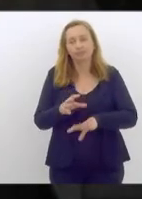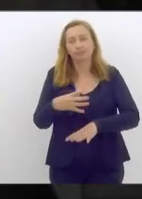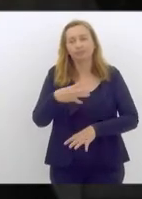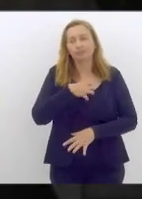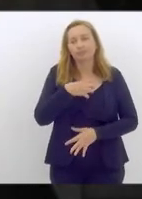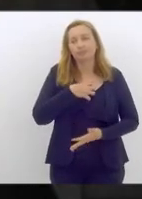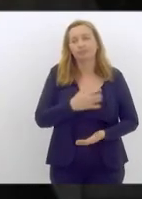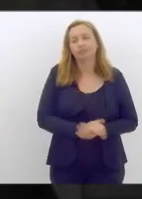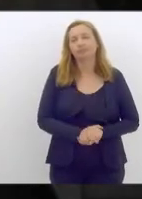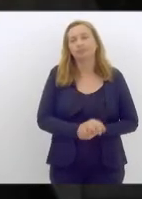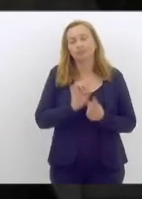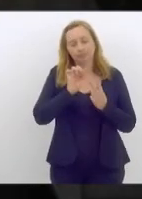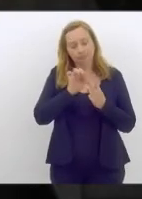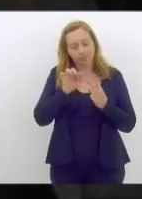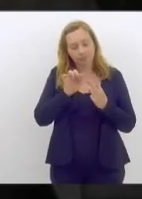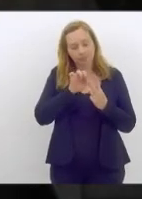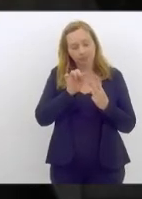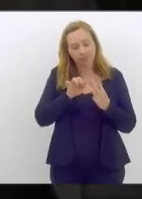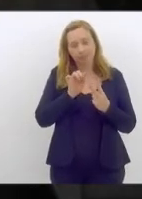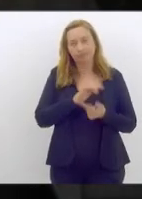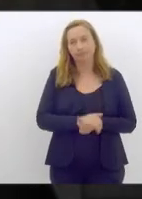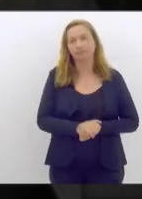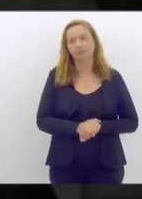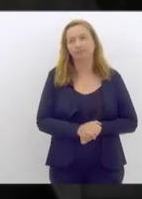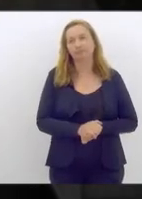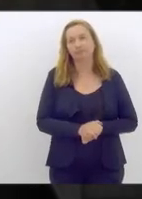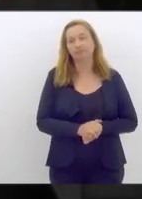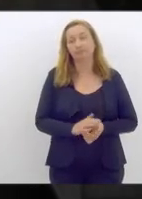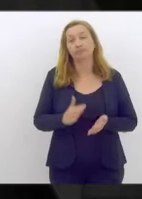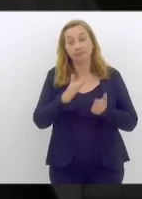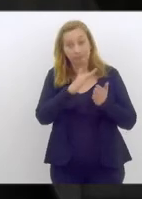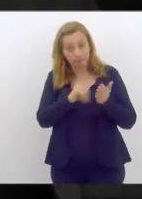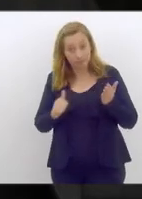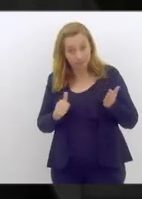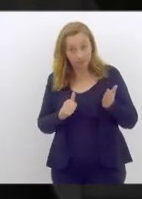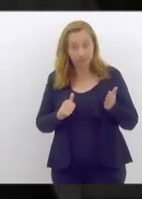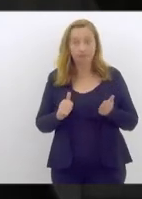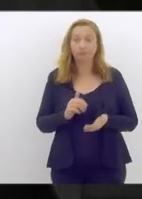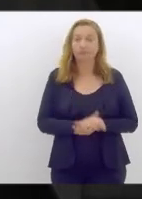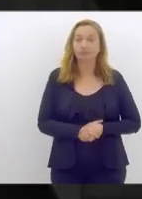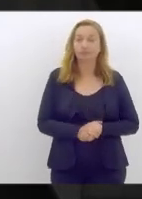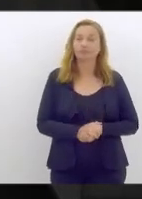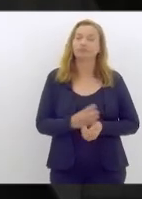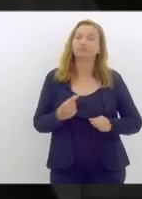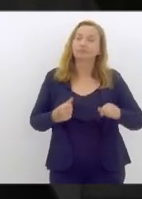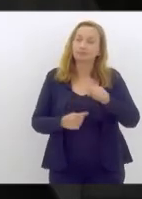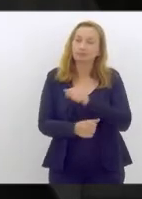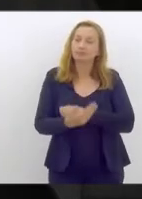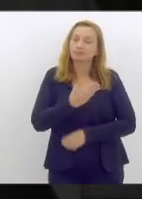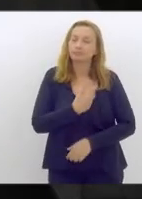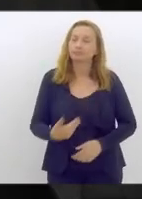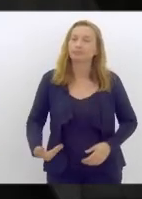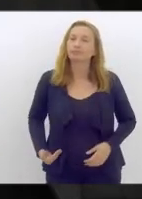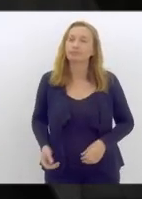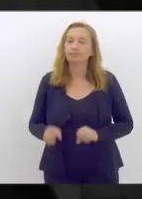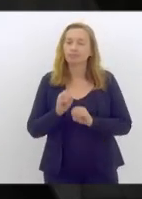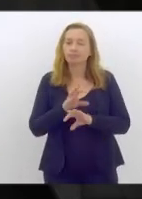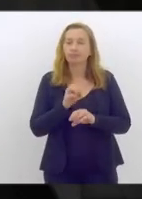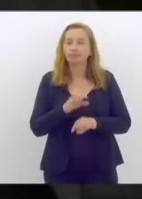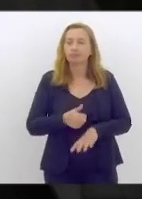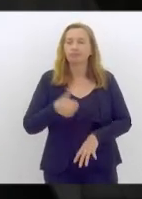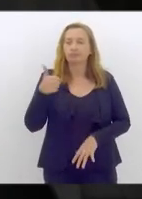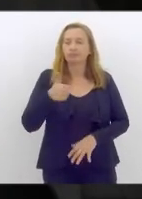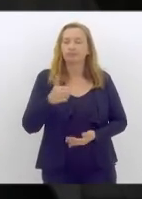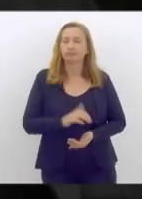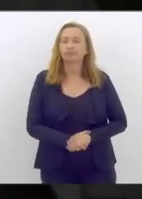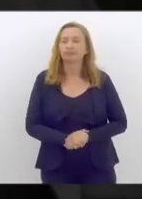sentido tem dois estorvos a serem retirados do caminho do financiamento público da educação o primeiro deles